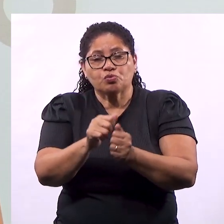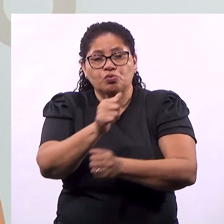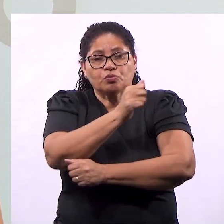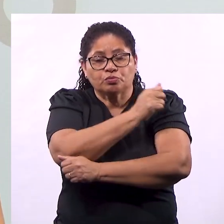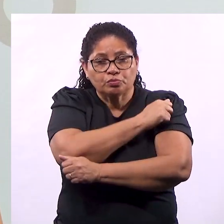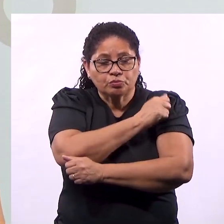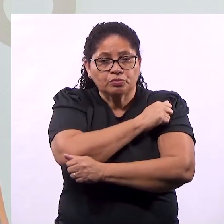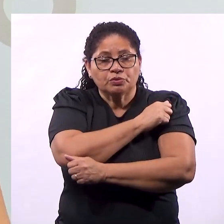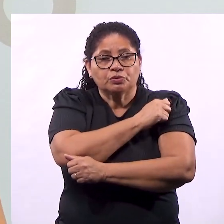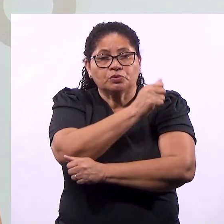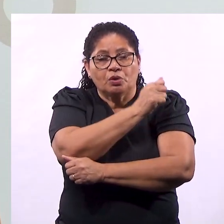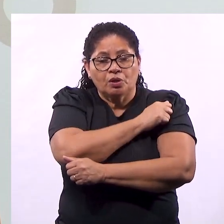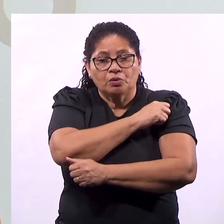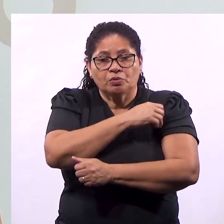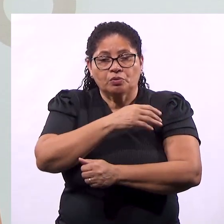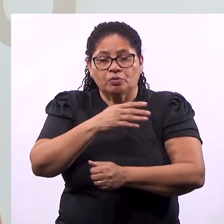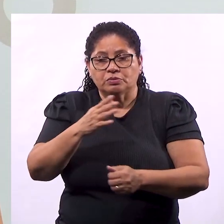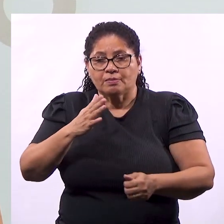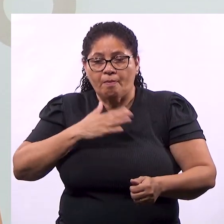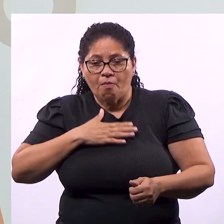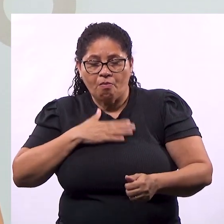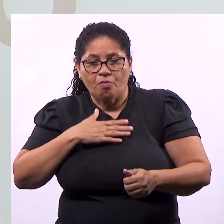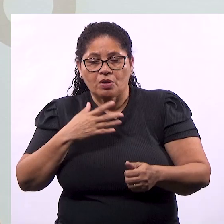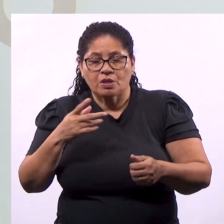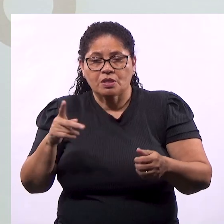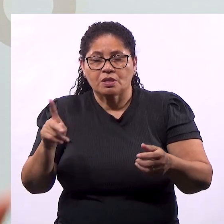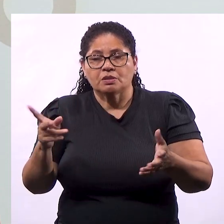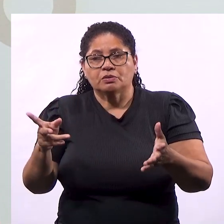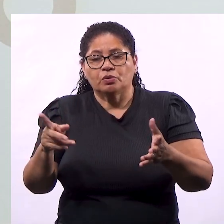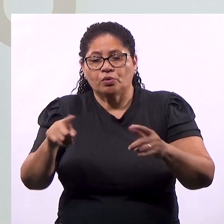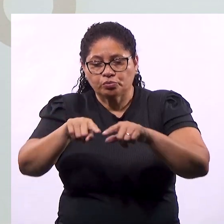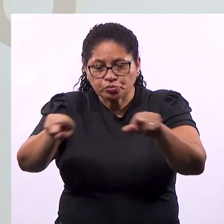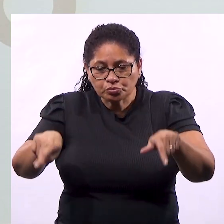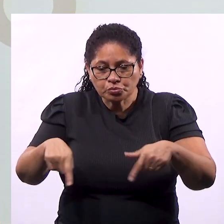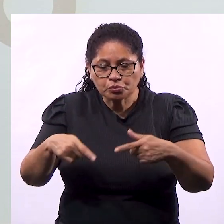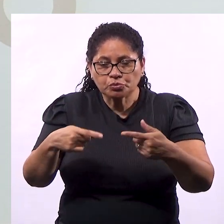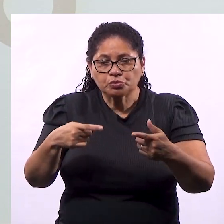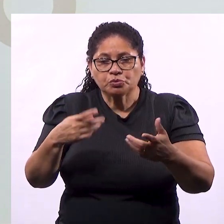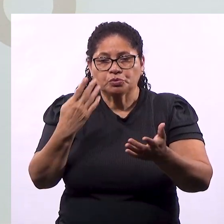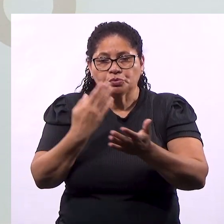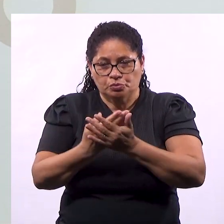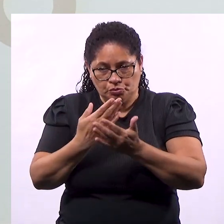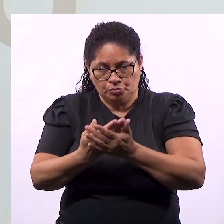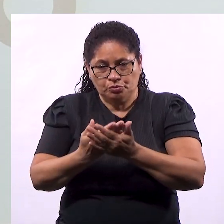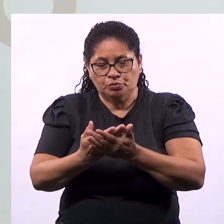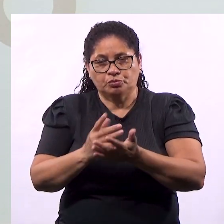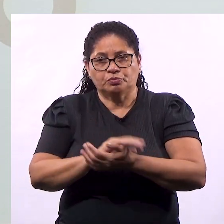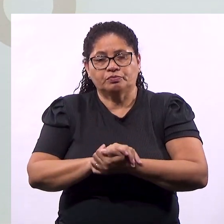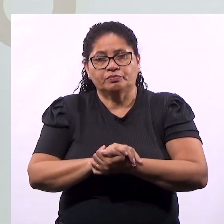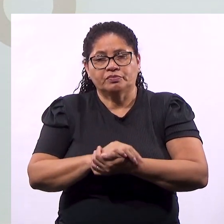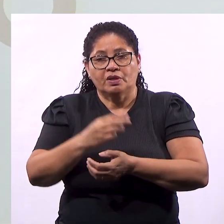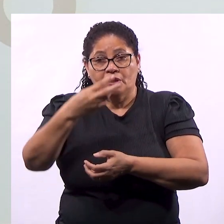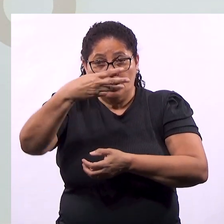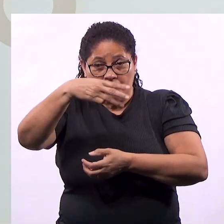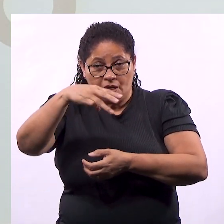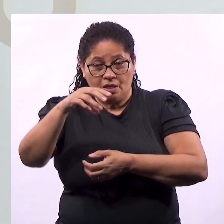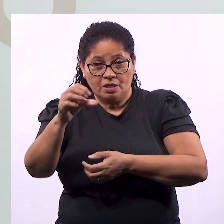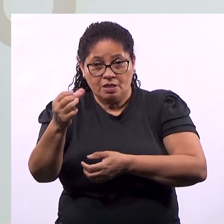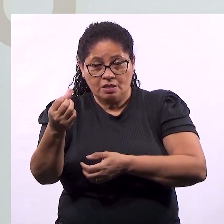né do aluno consigo mesmo do aluno com o ambiente Então essa seria a avaliação